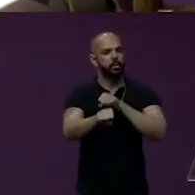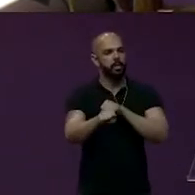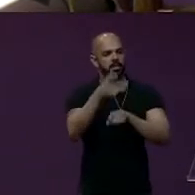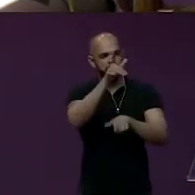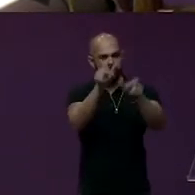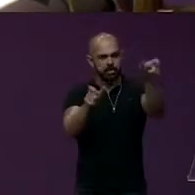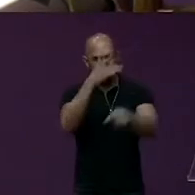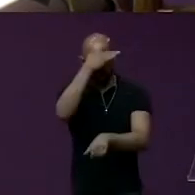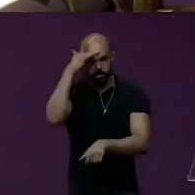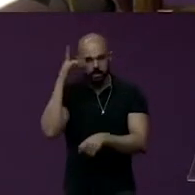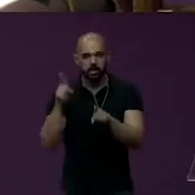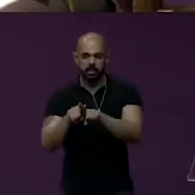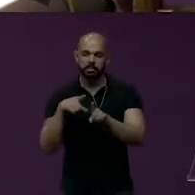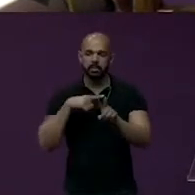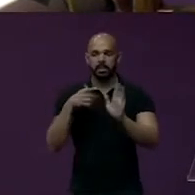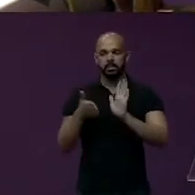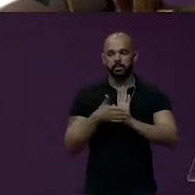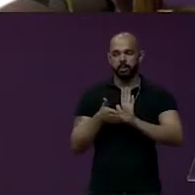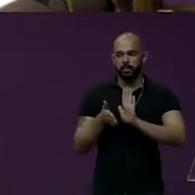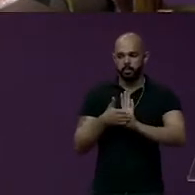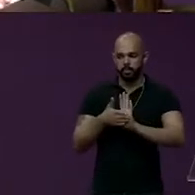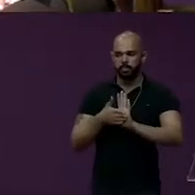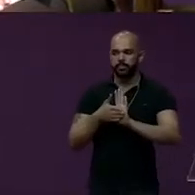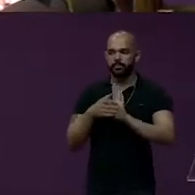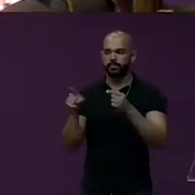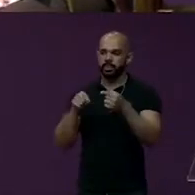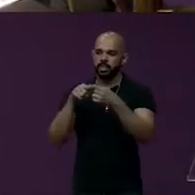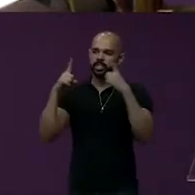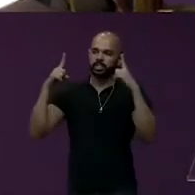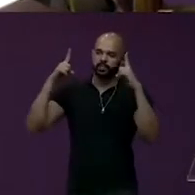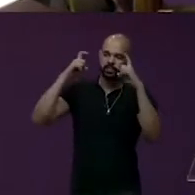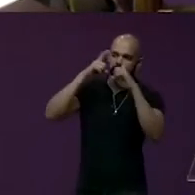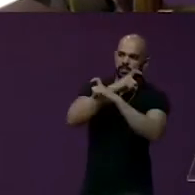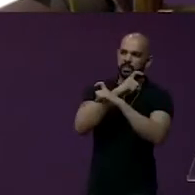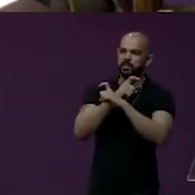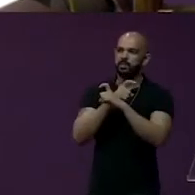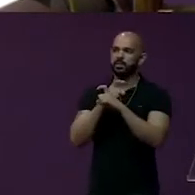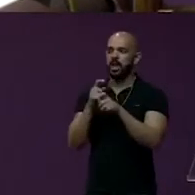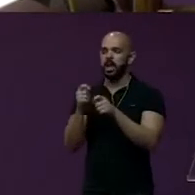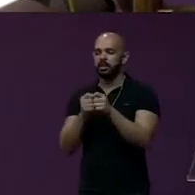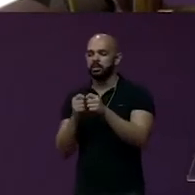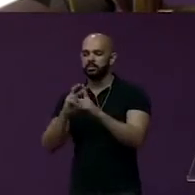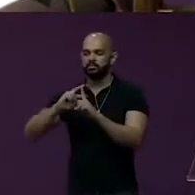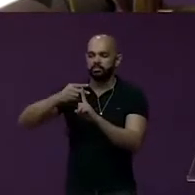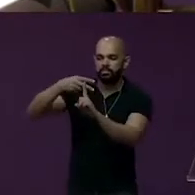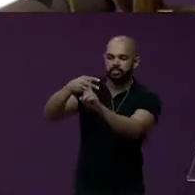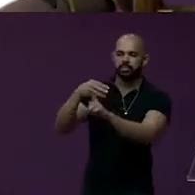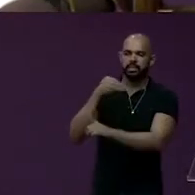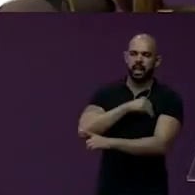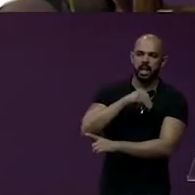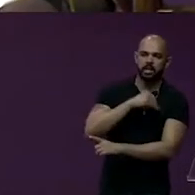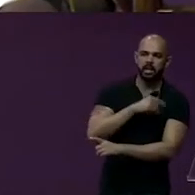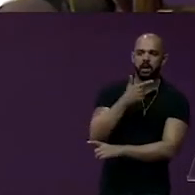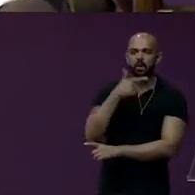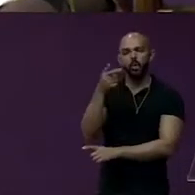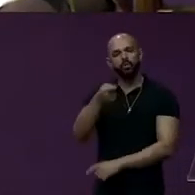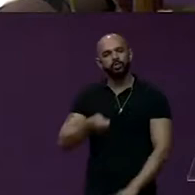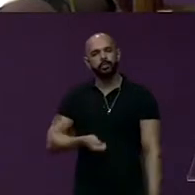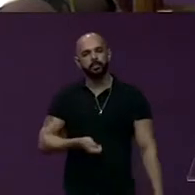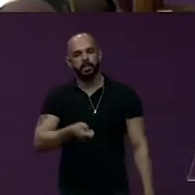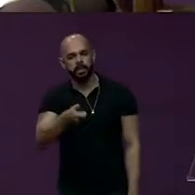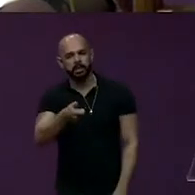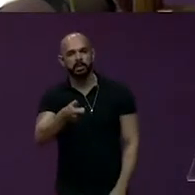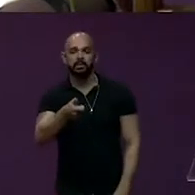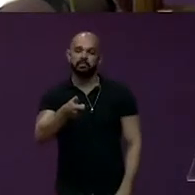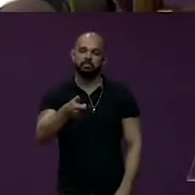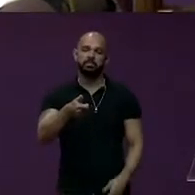uma pauta também ligada às dificuldades de reajuste salarial, né, de outros benefícios